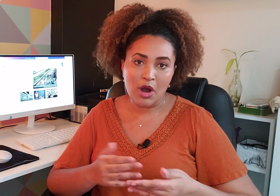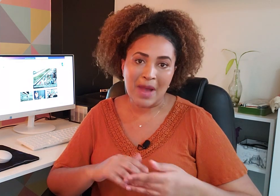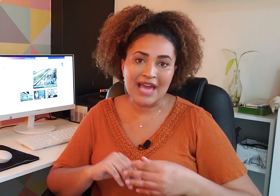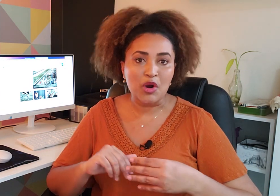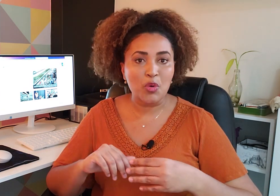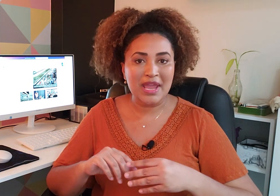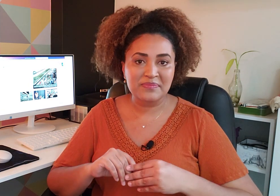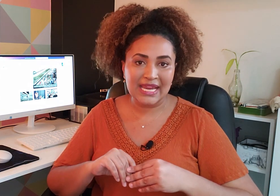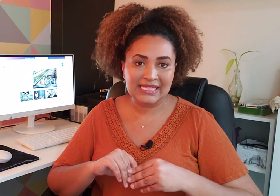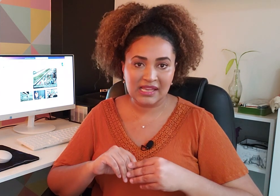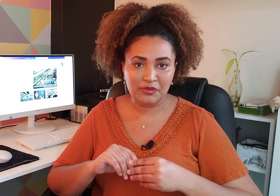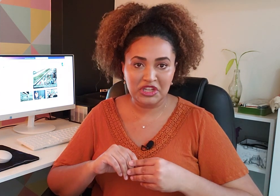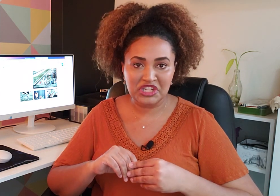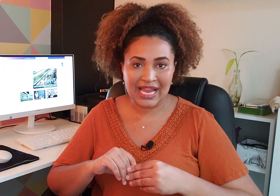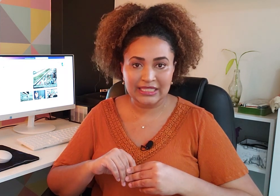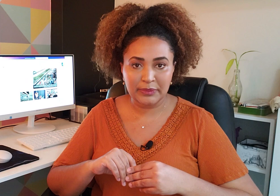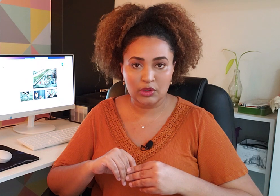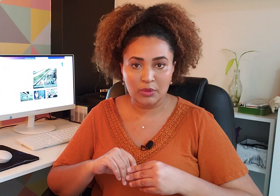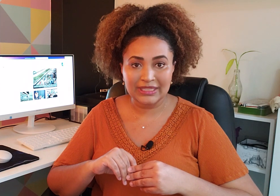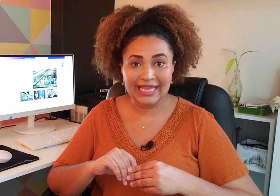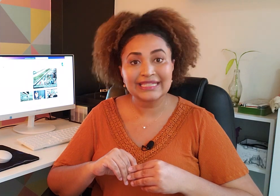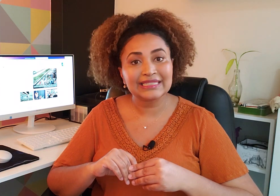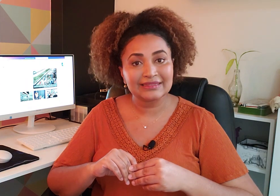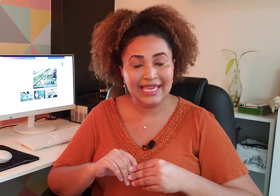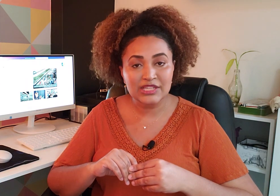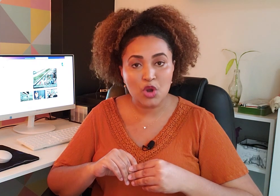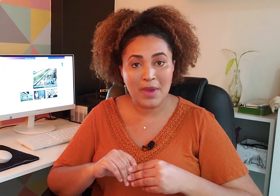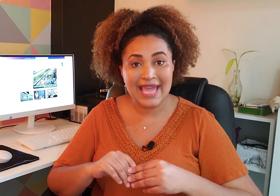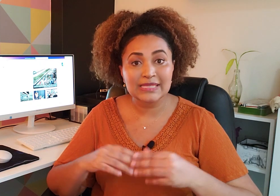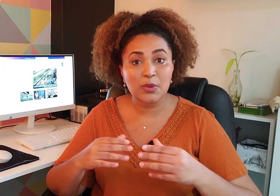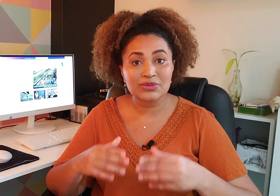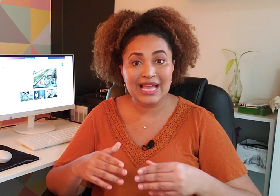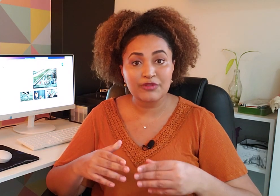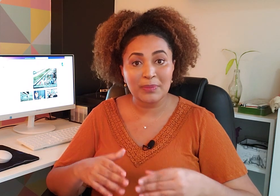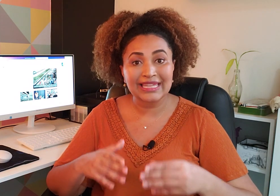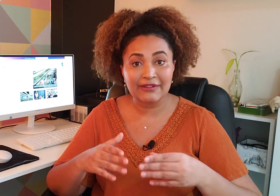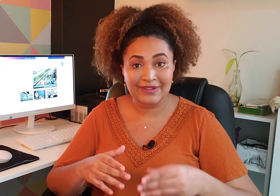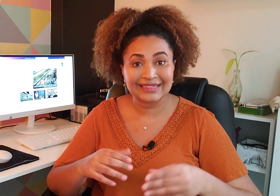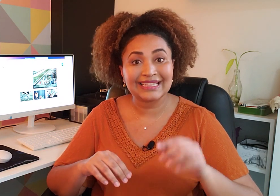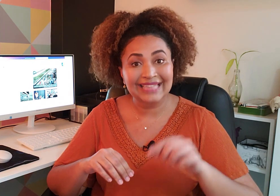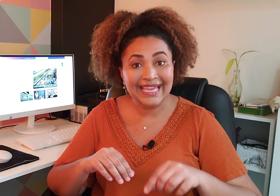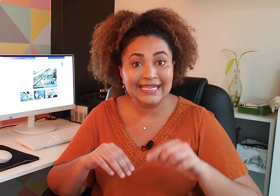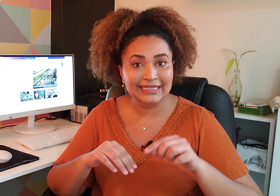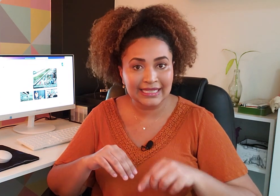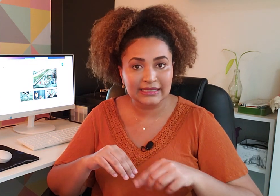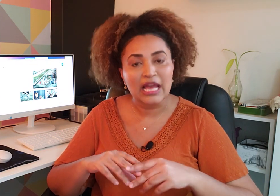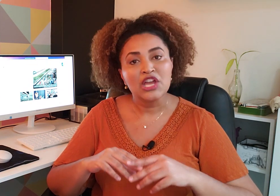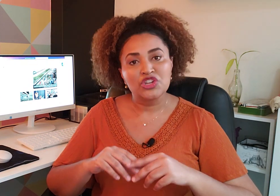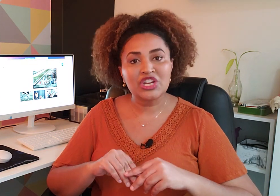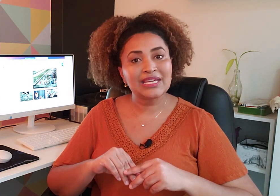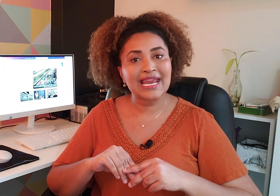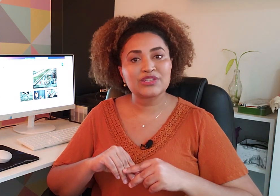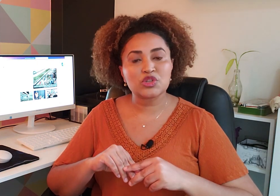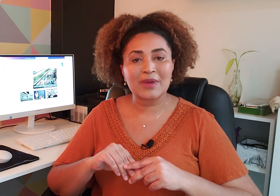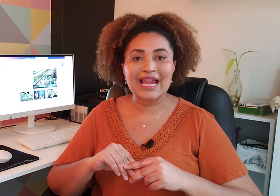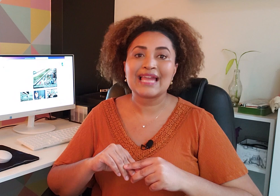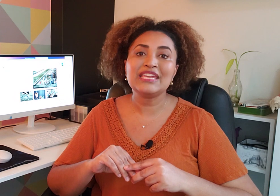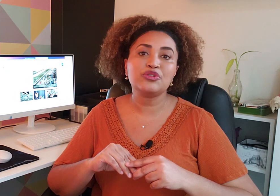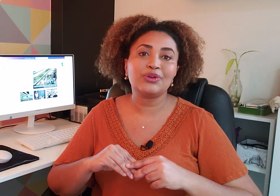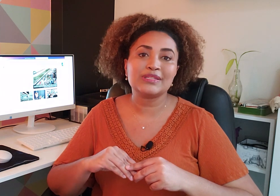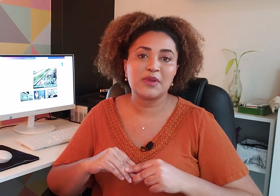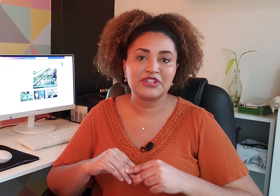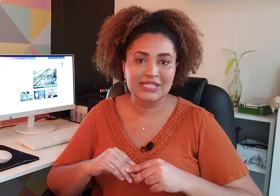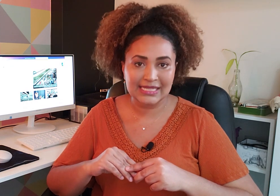denunciados formaram uma empresa que foi indicada pelo comitê irlandês como a responsável pela venda na irlanda de